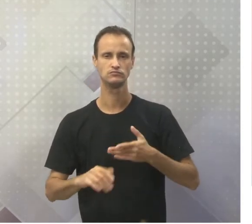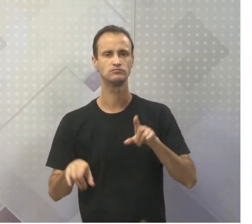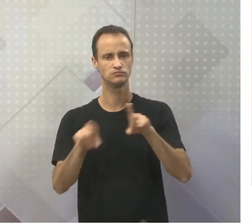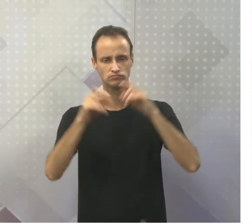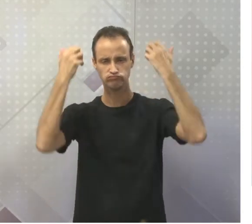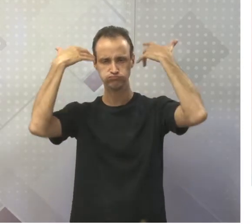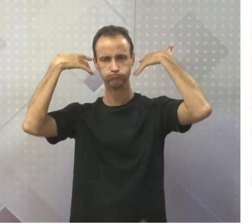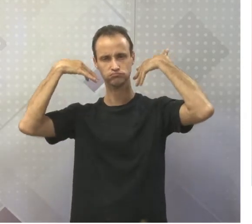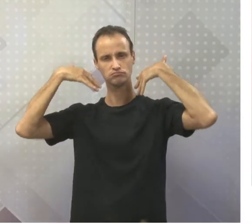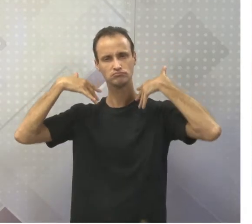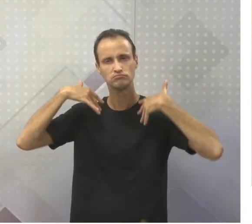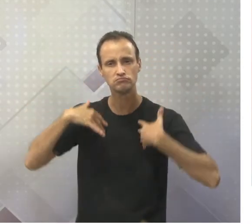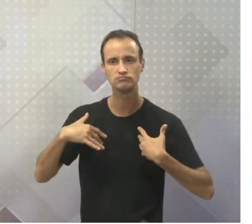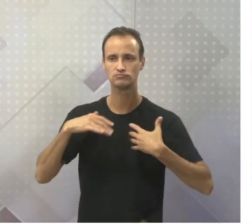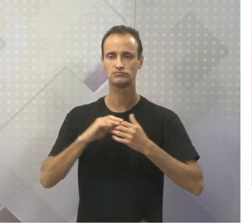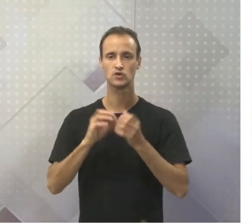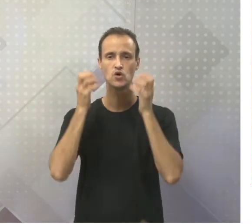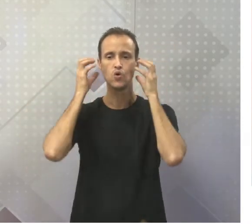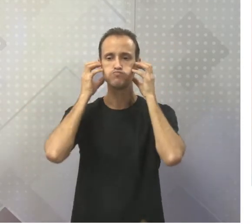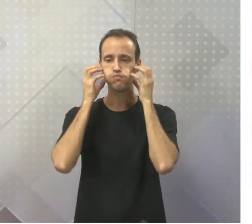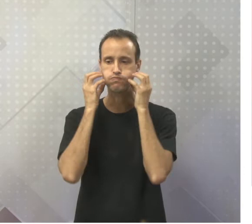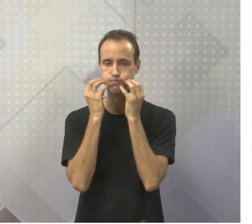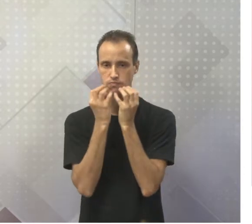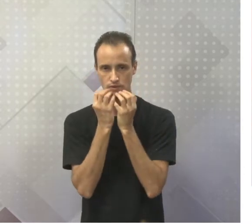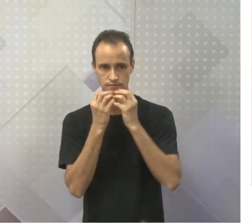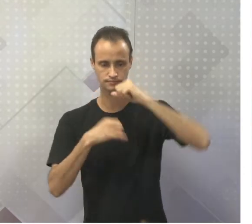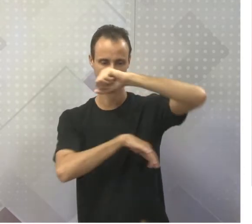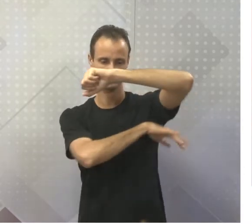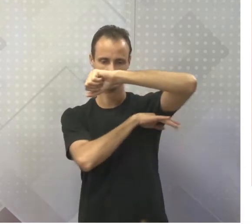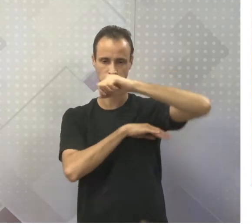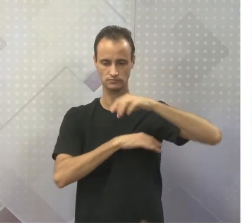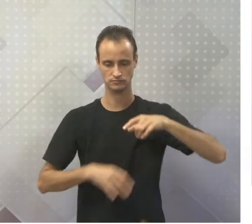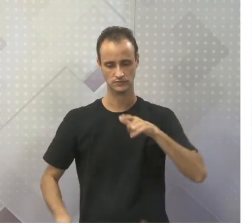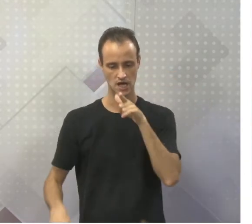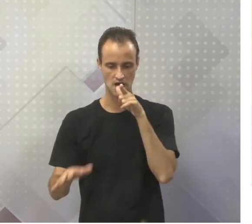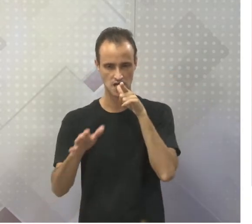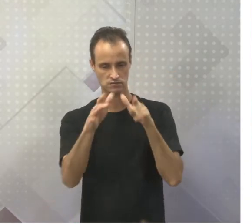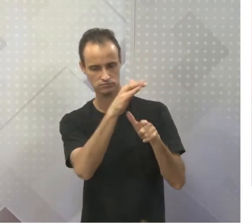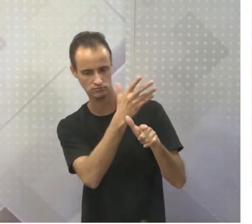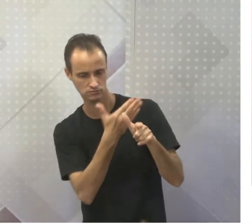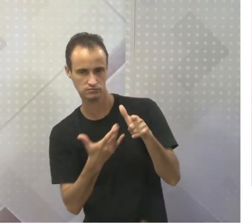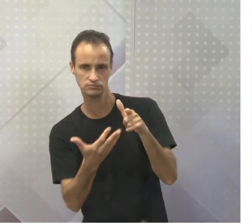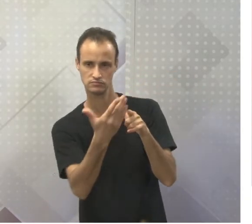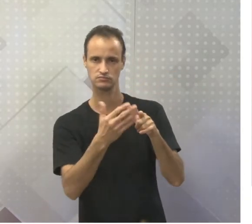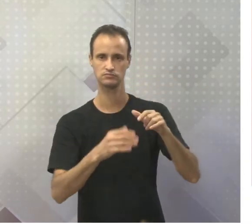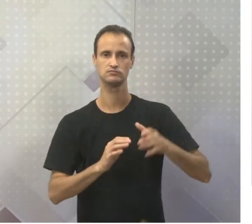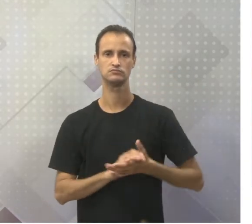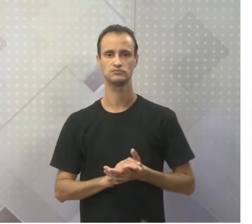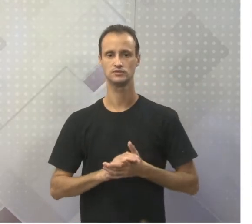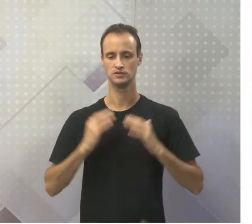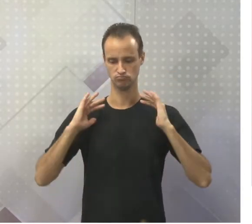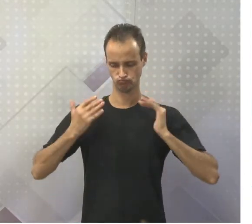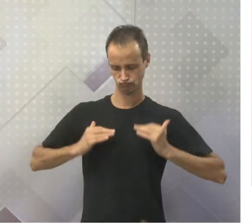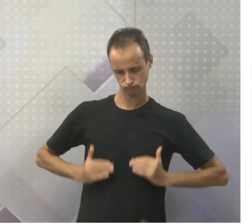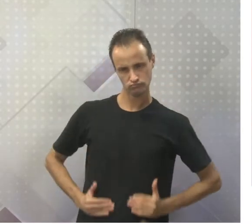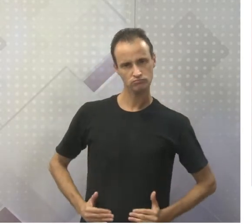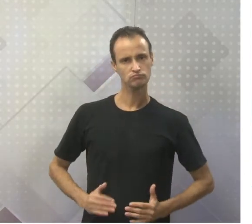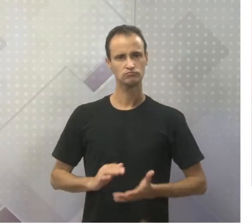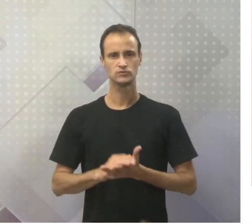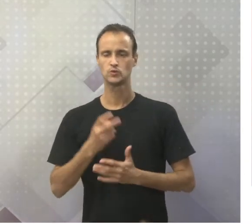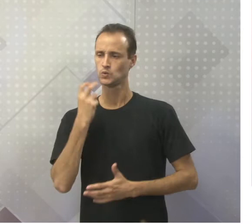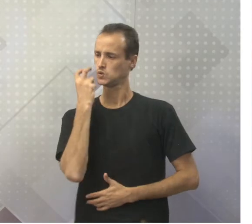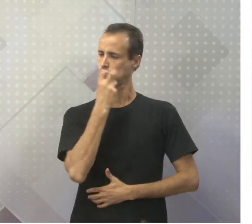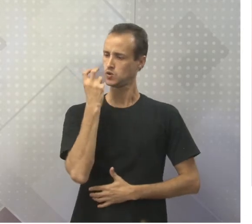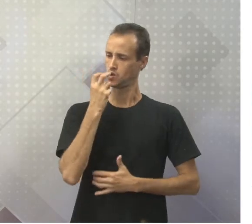de suor, crescimento de pelo no rosto, axila e pubis, pelos no corpo, pernas, peito e braço, né? Voz